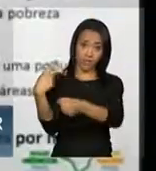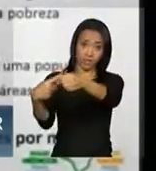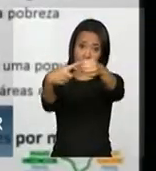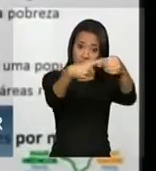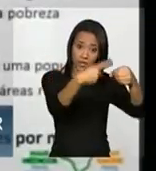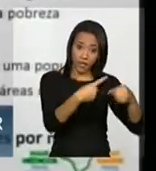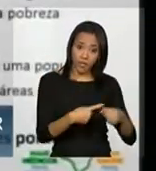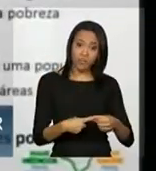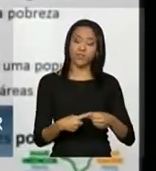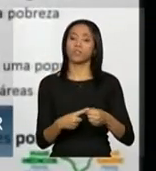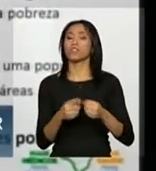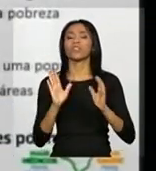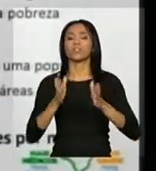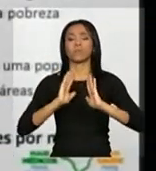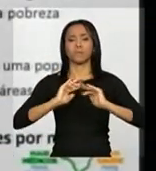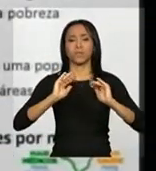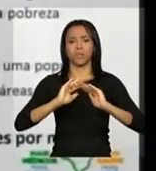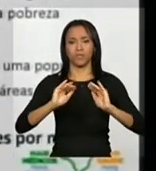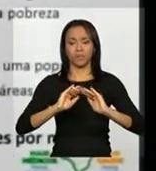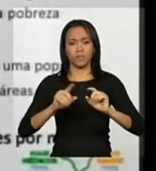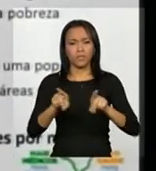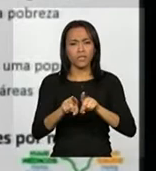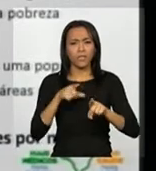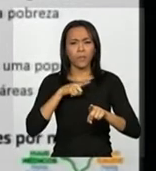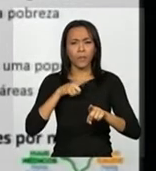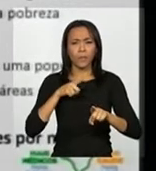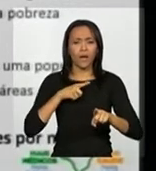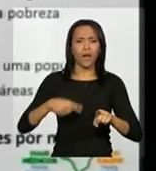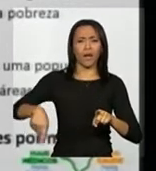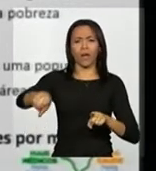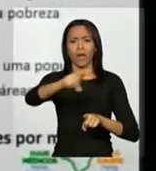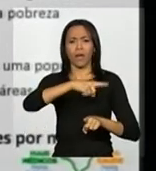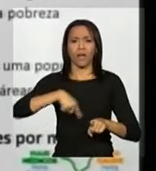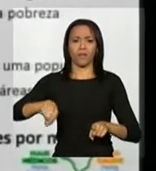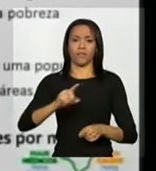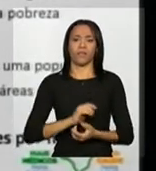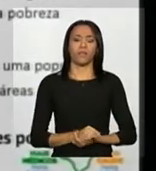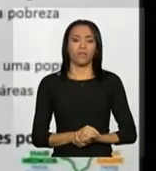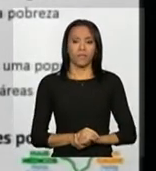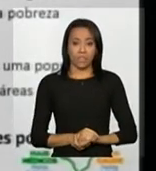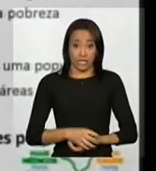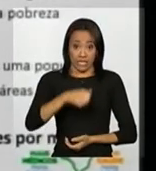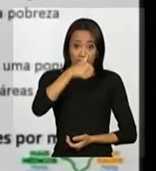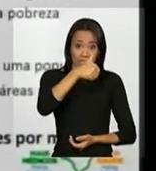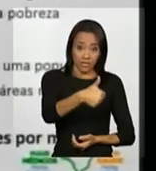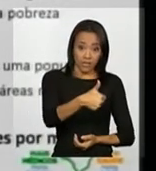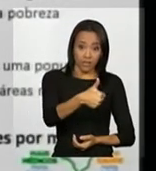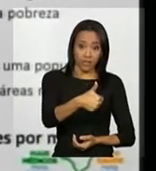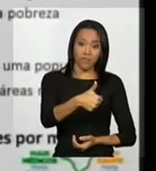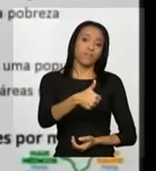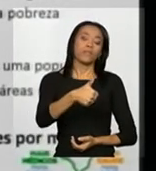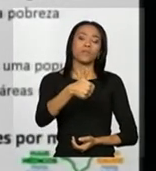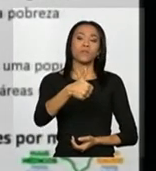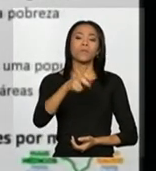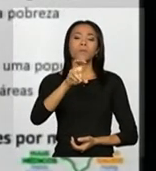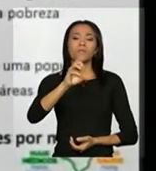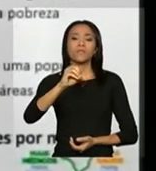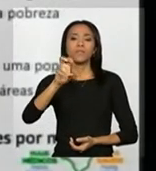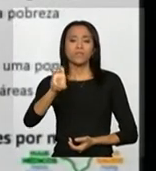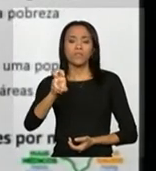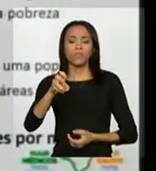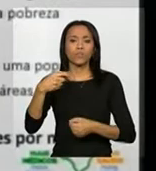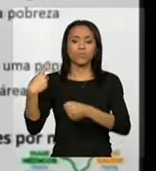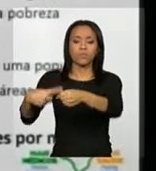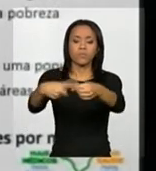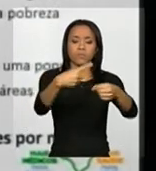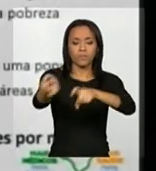2.140 profissionais e abrange uma população de 11 milhões de pessoas sendo 5 milhões Vivendo em zona rural o